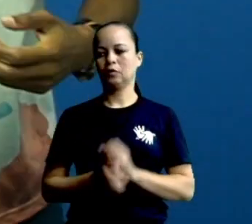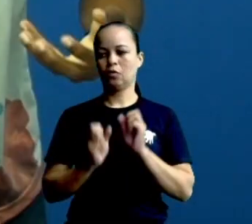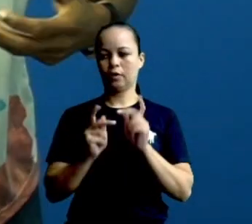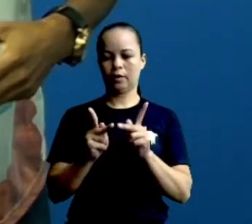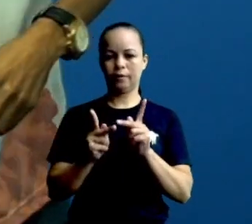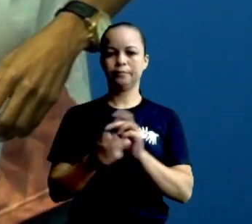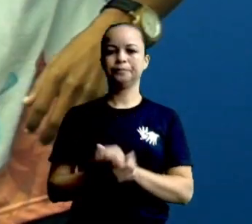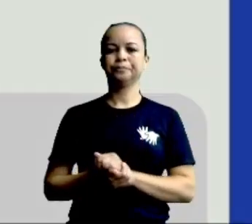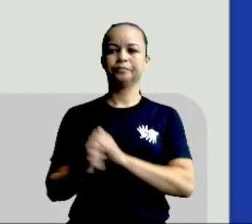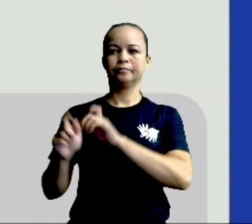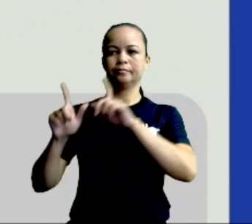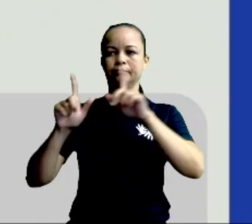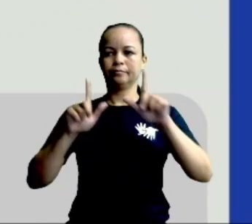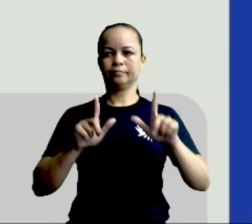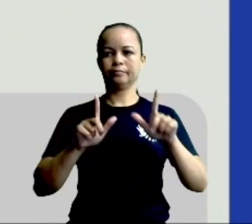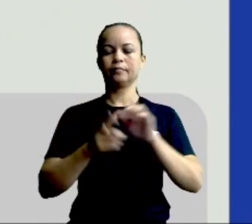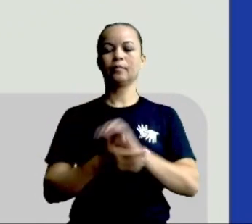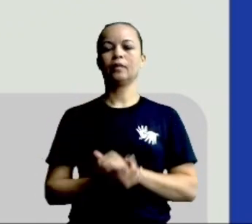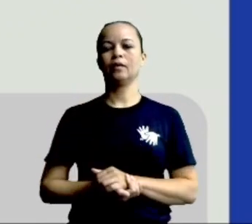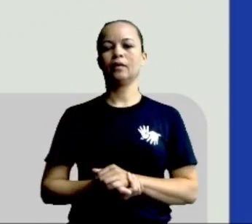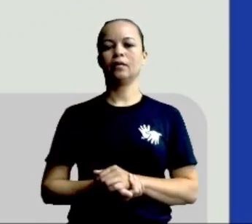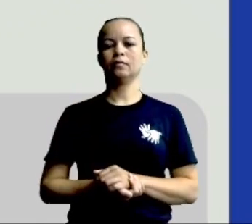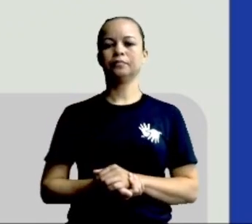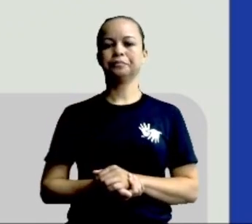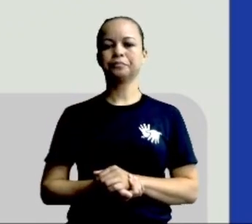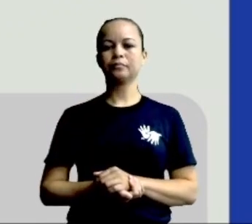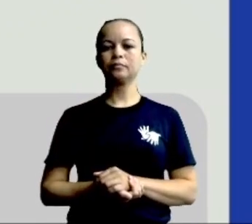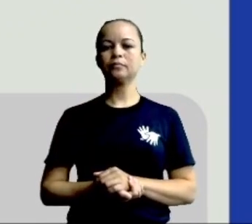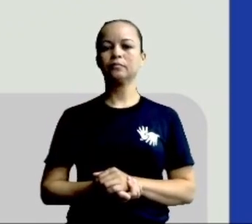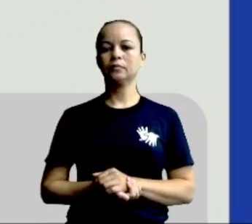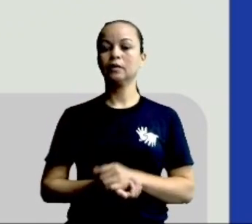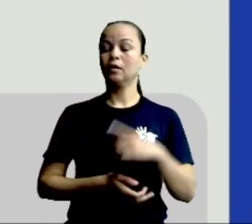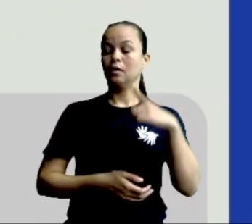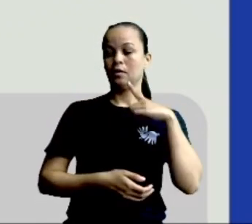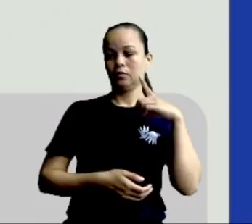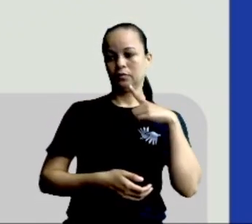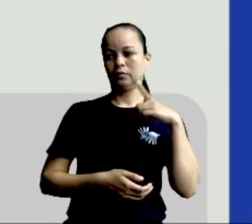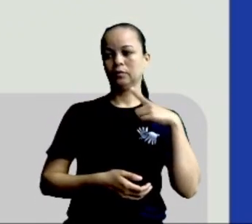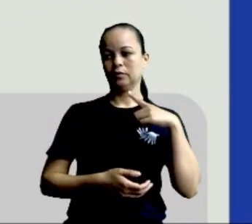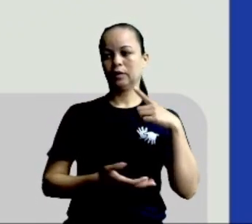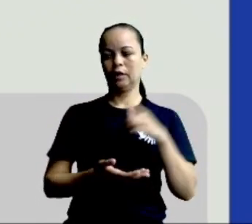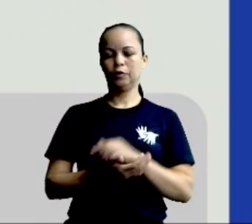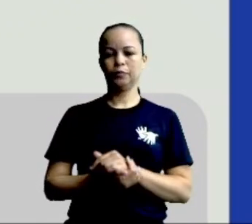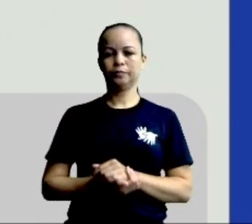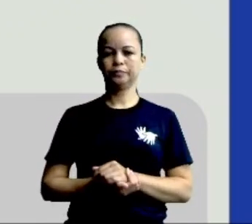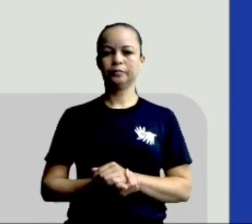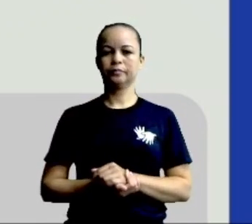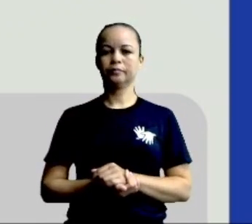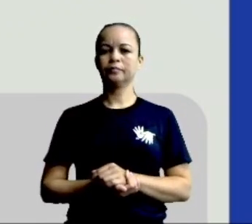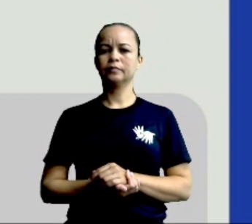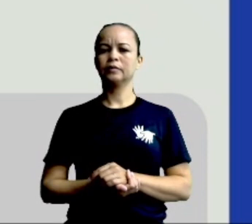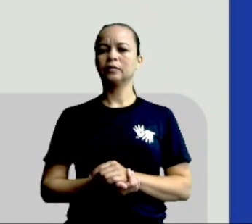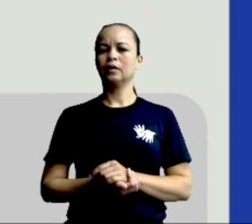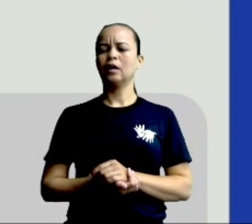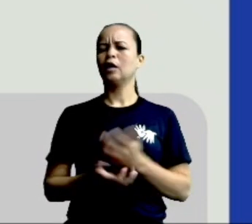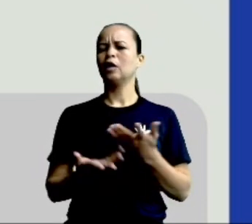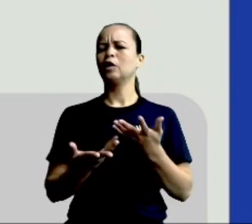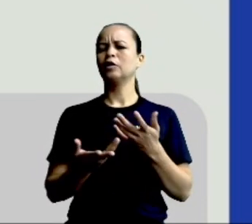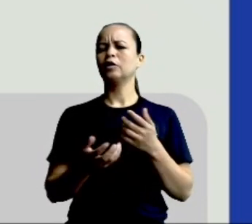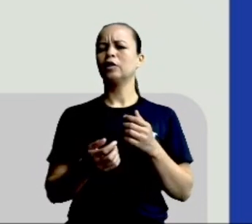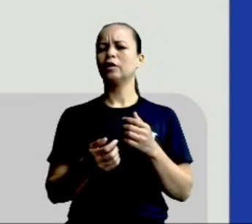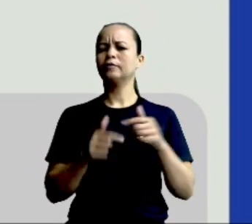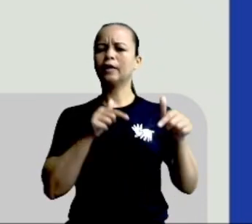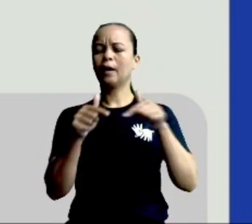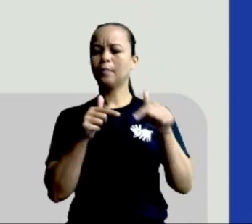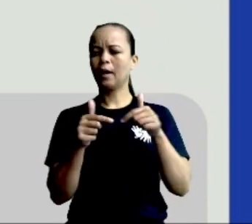Beleza até aí? Volta aqui no slide novamente. Então, ó, eu tenho que força que trabalho é igual